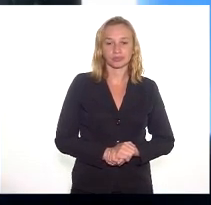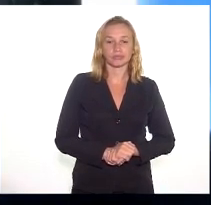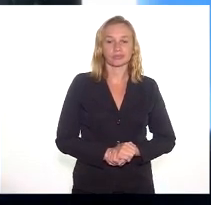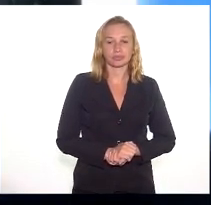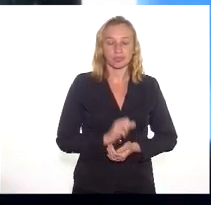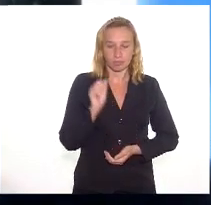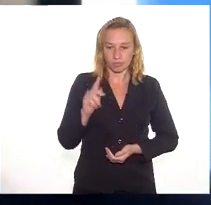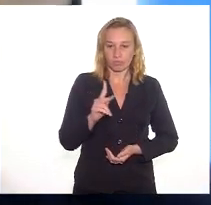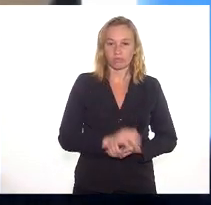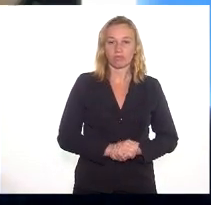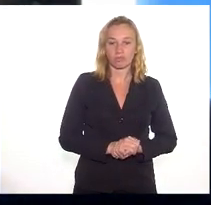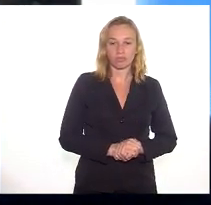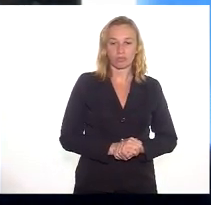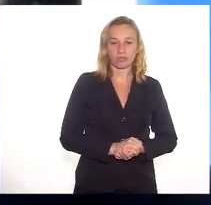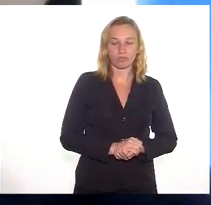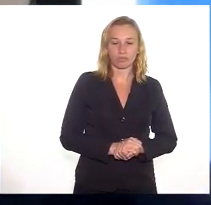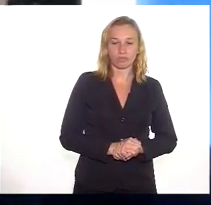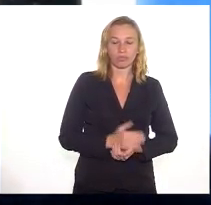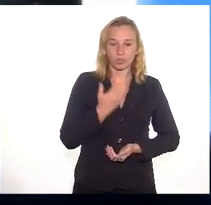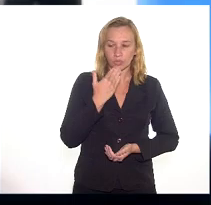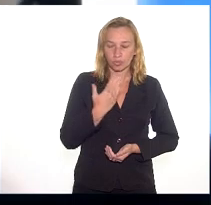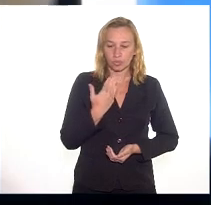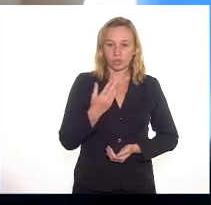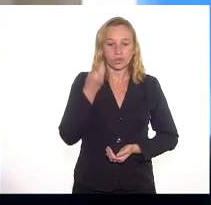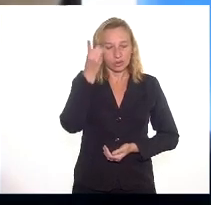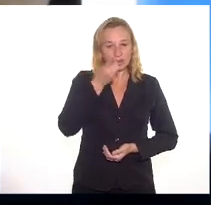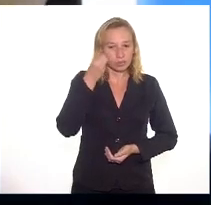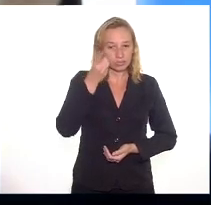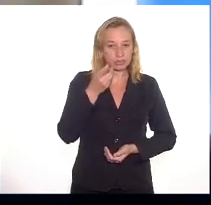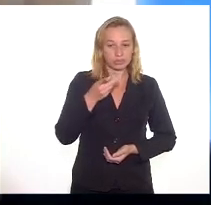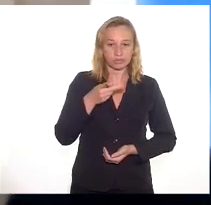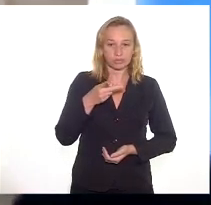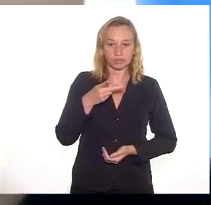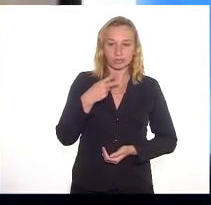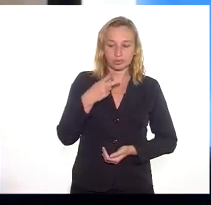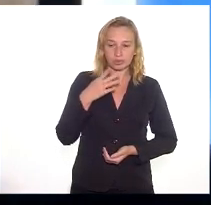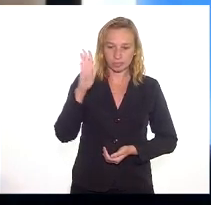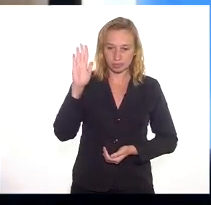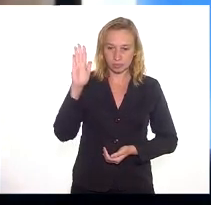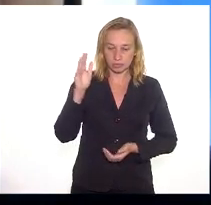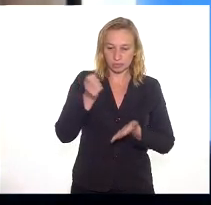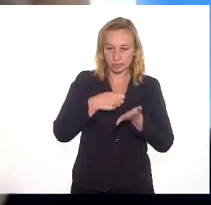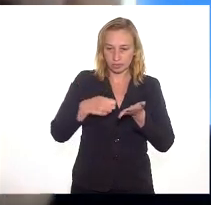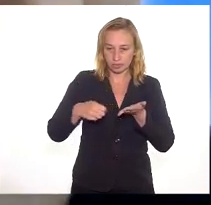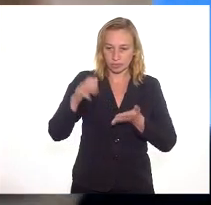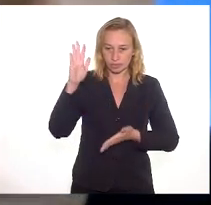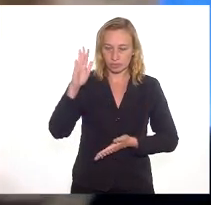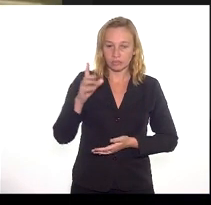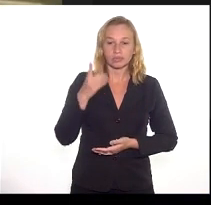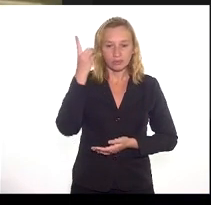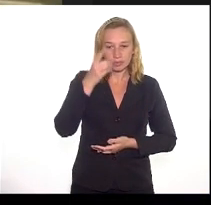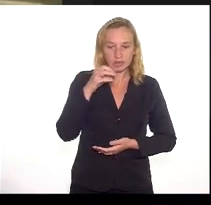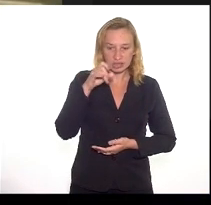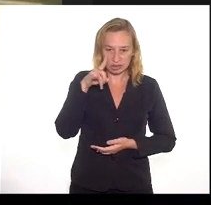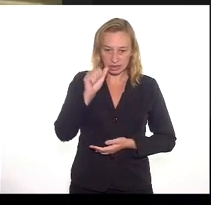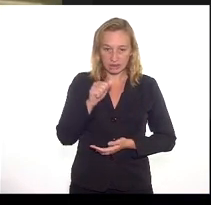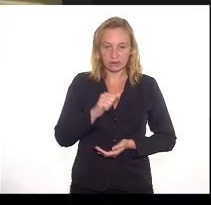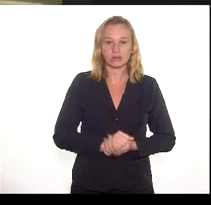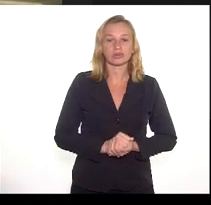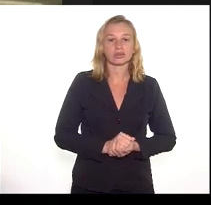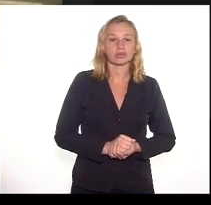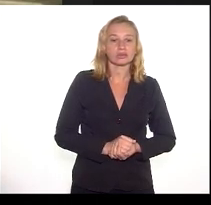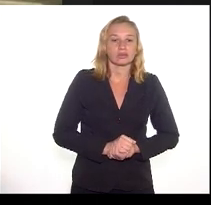pessoal? Okay? Eu vou escrever. Então, eu vou pedir que os deputados se pronunciem, pedir de coautoria para anotar aqui, por gentileza. Deputada Célia Jordão,